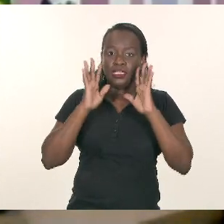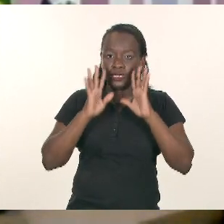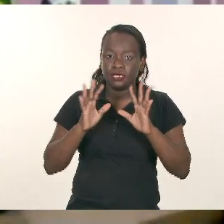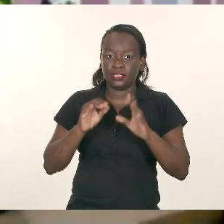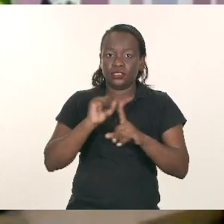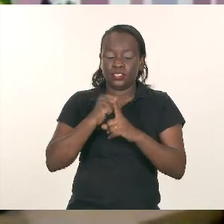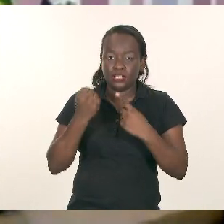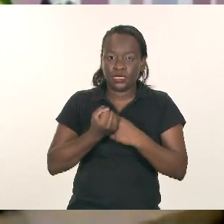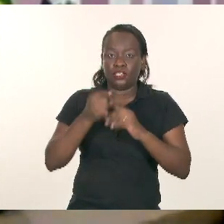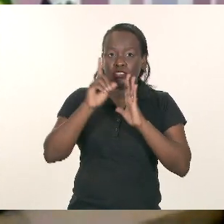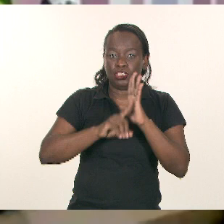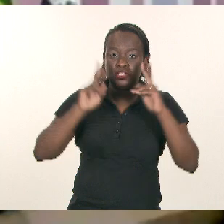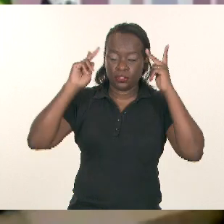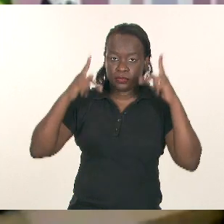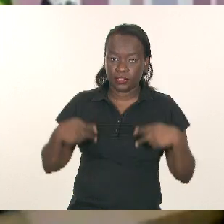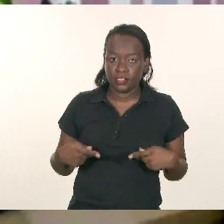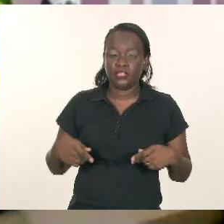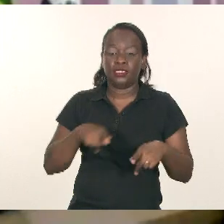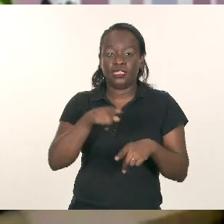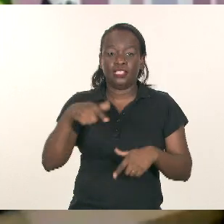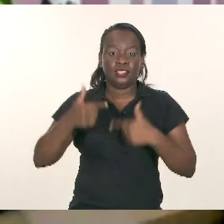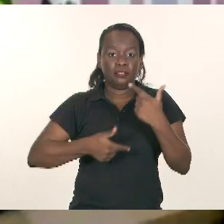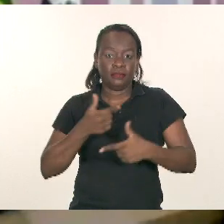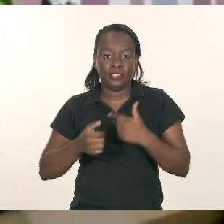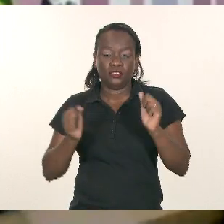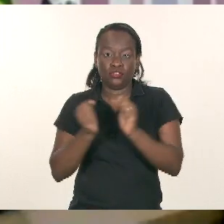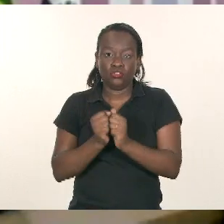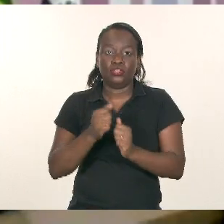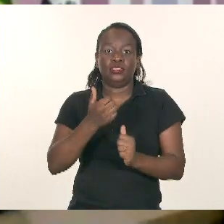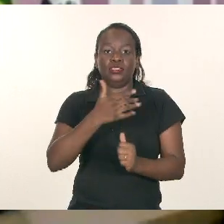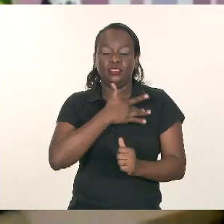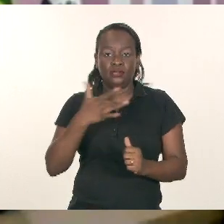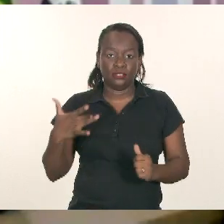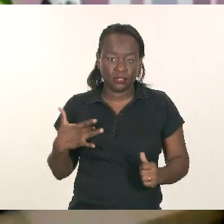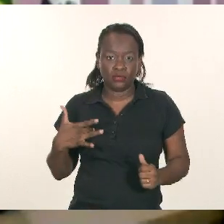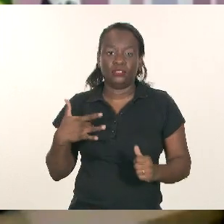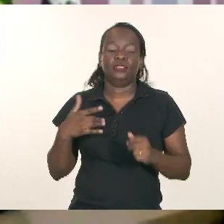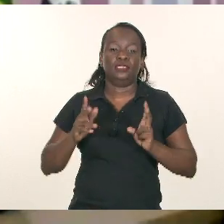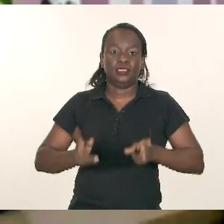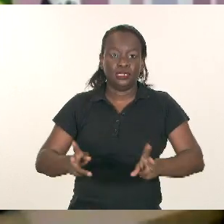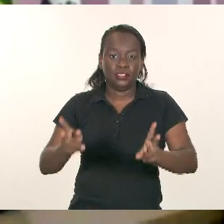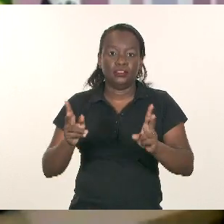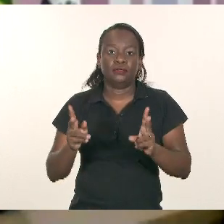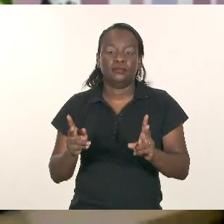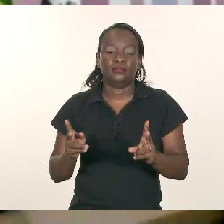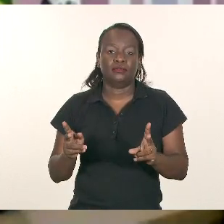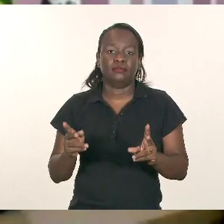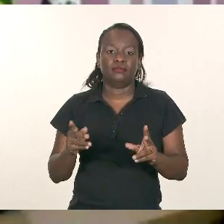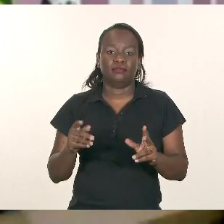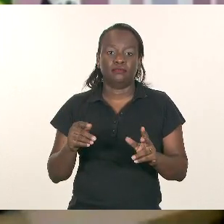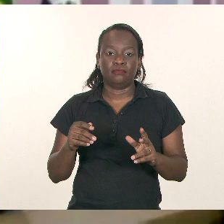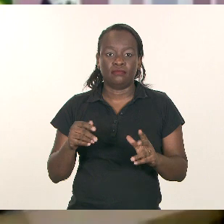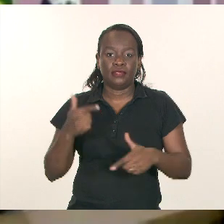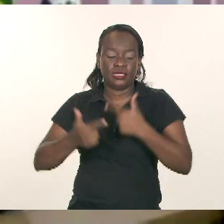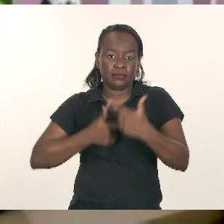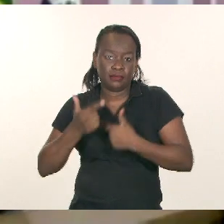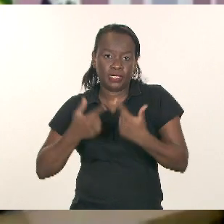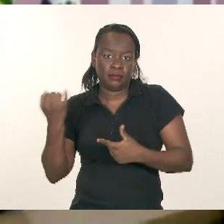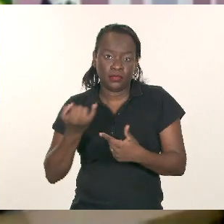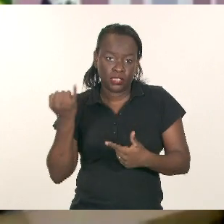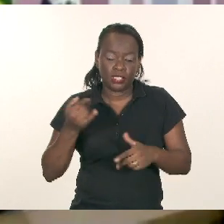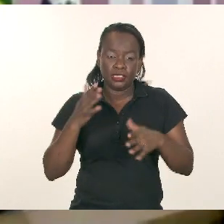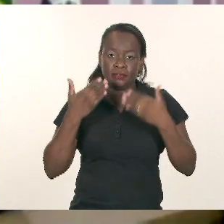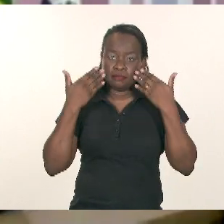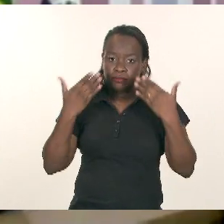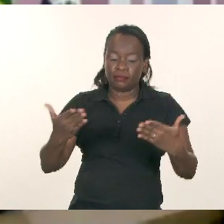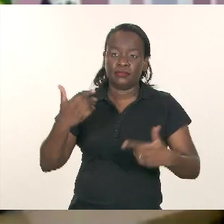Social e Direitos Humanos. Esses trabalhadores, junto com os da saúde, sempre estiveram, por ser serviços essenciais, no fronte